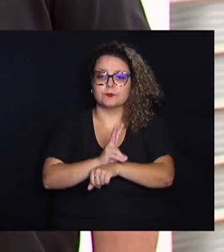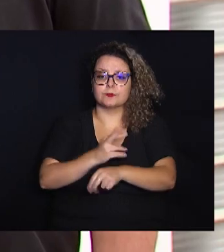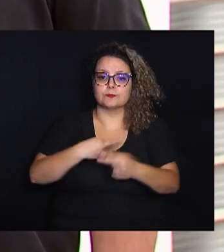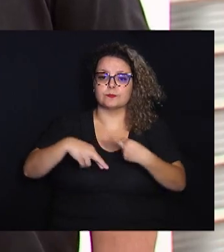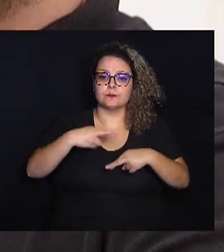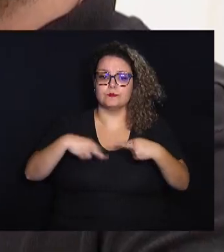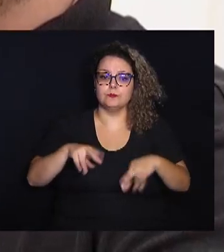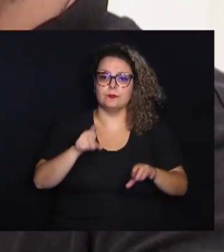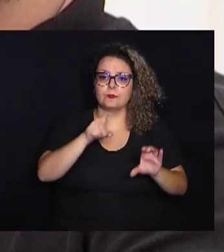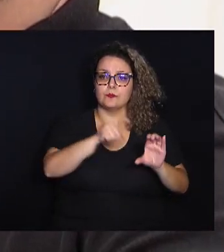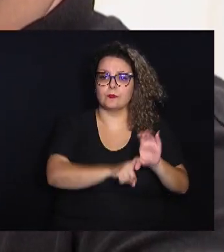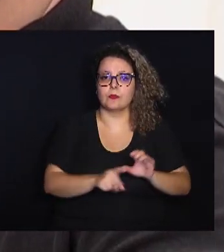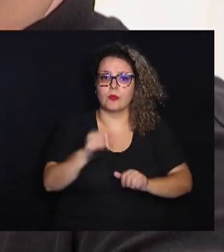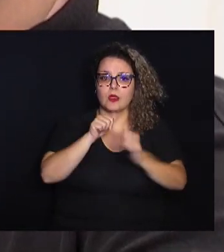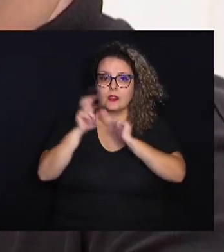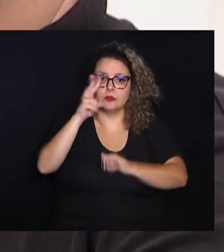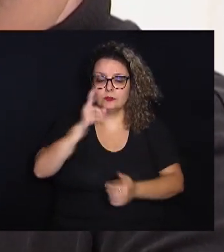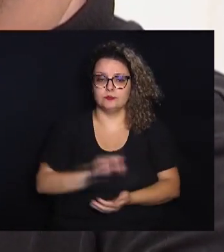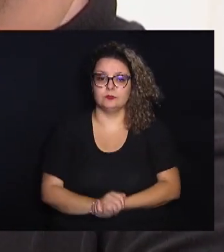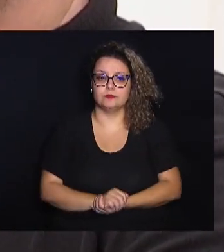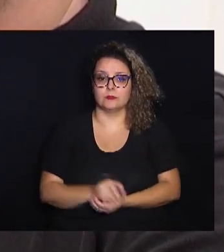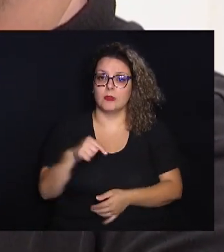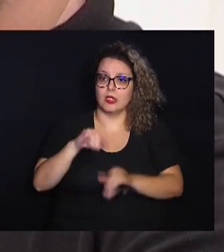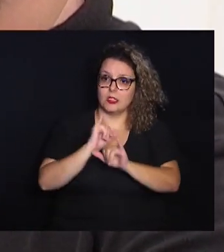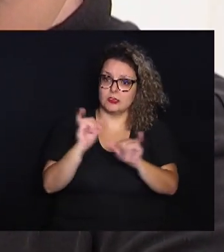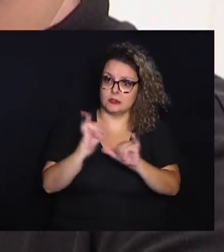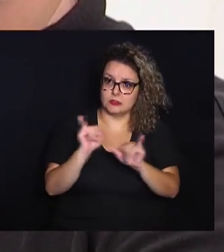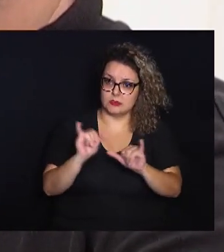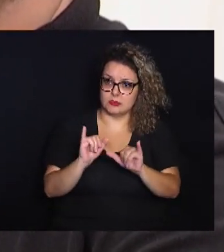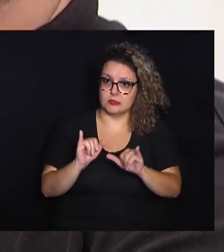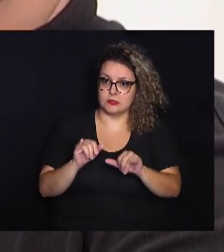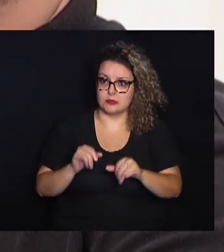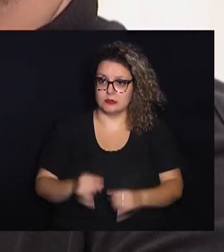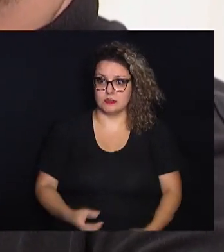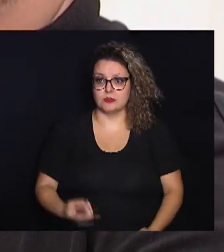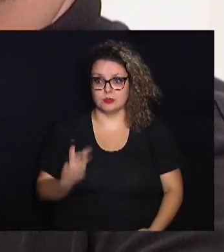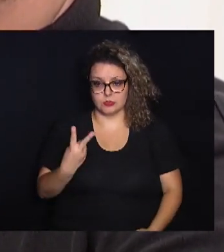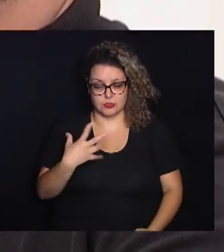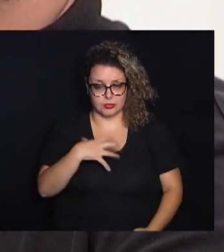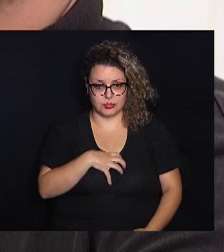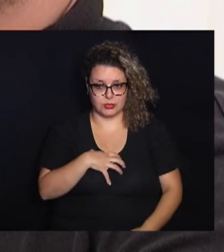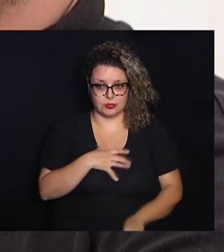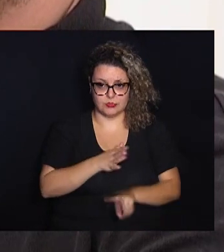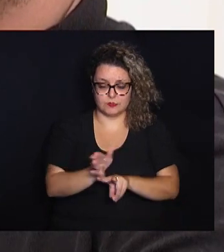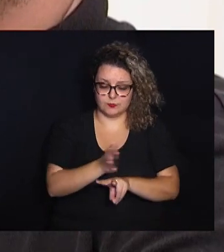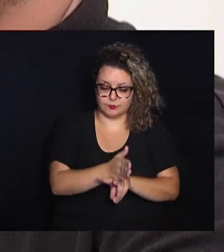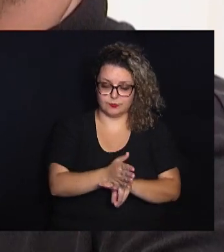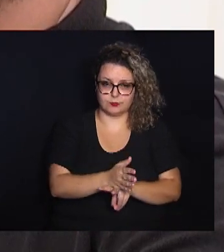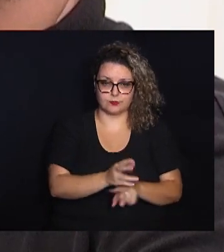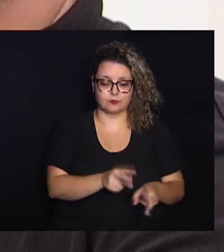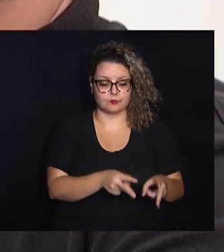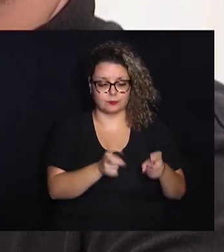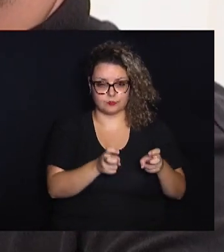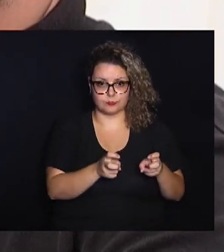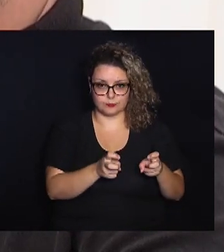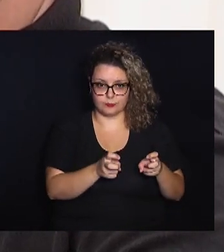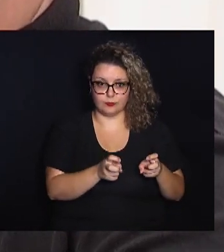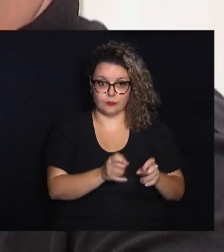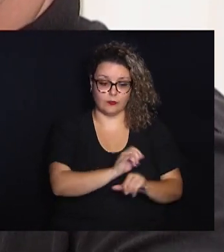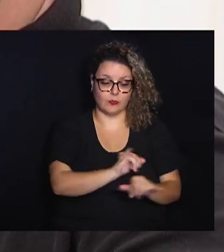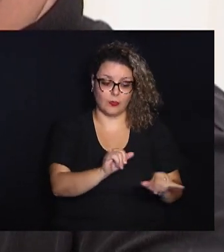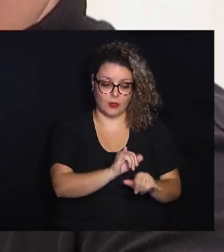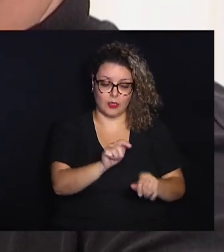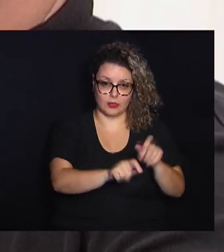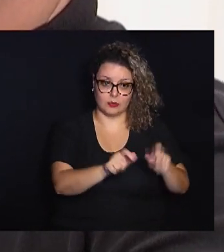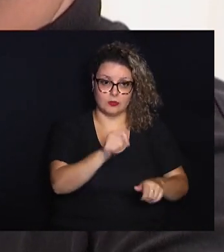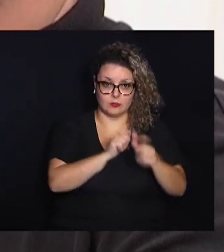à dependência de álcool. Essa divulgação ela é vista de duas formas. Uma delas é levar a mensagem ao alcoólico